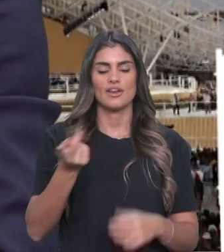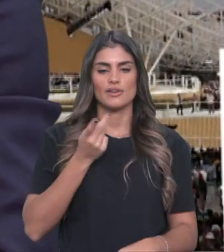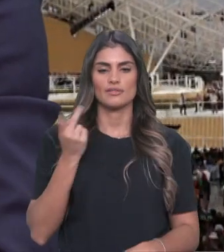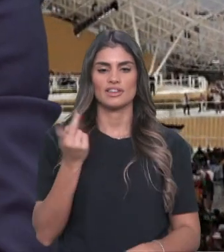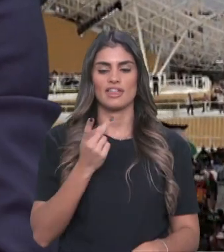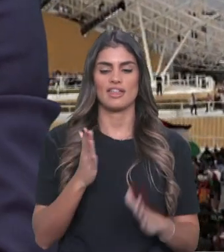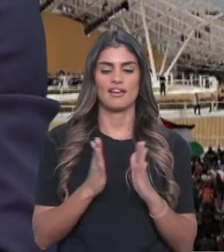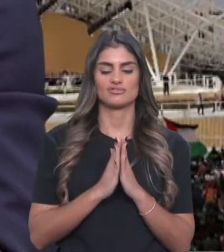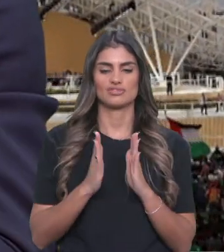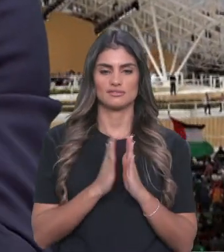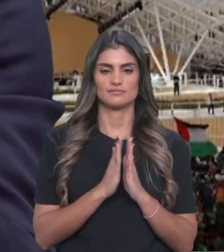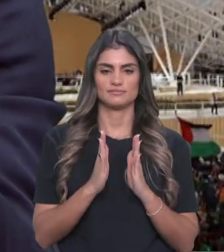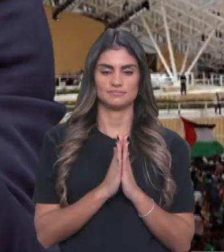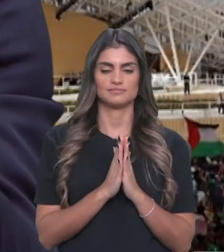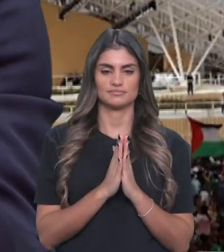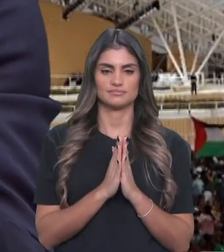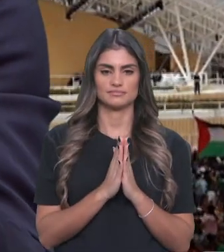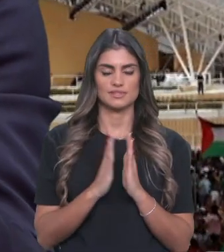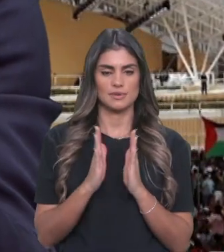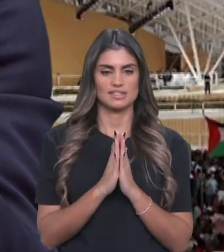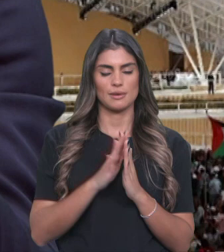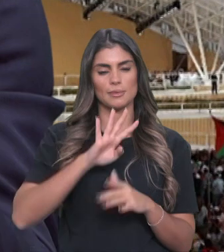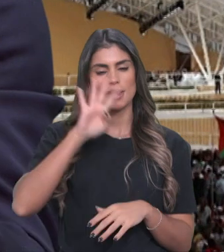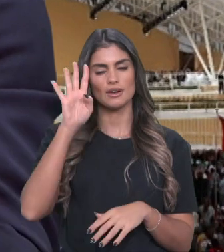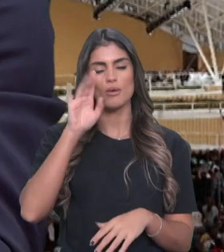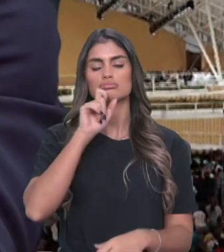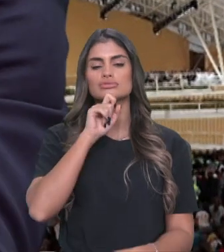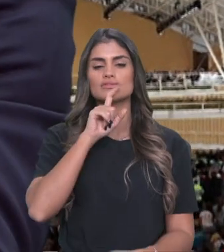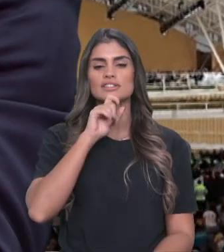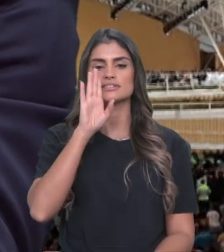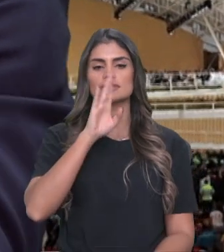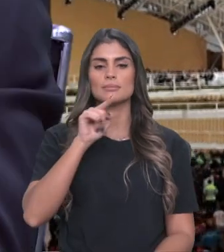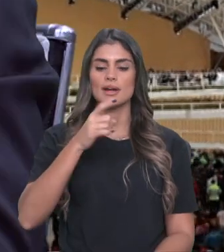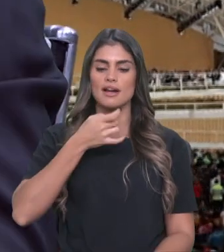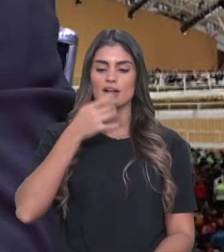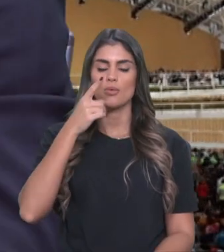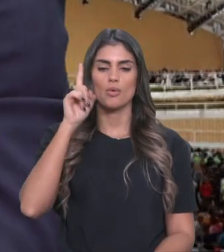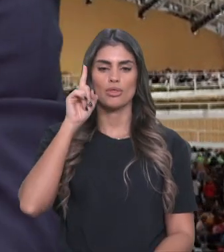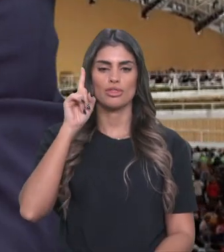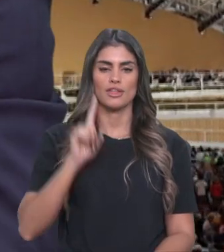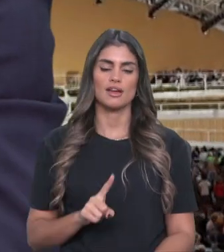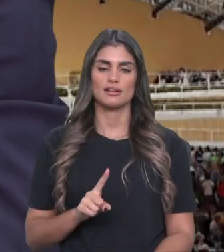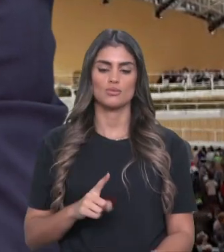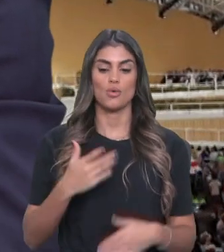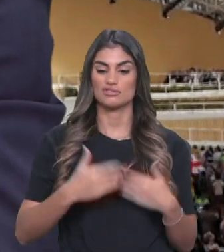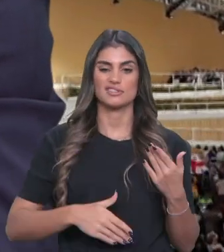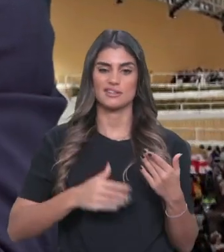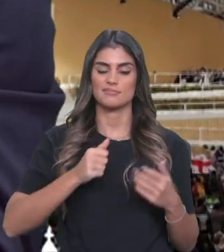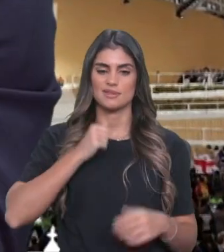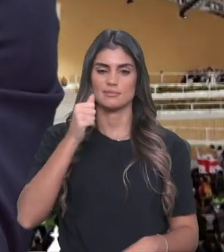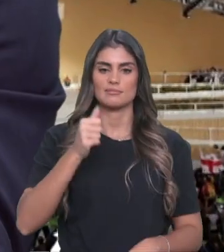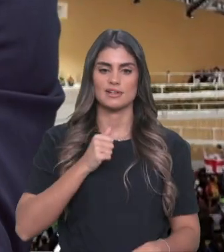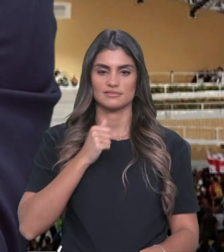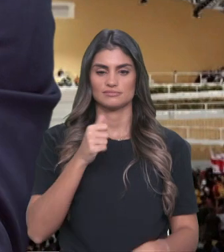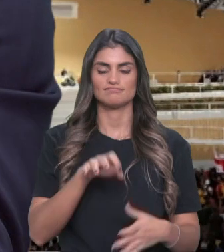nossa Igreja e, pelo menos, na Arquidiocese de Braga, e onde for possível, se nessa manhã ou nesse dia não acontecer a Eucaristia